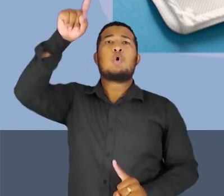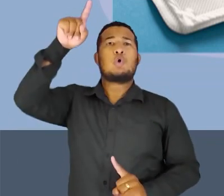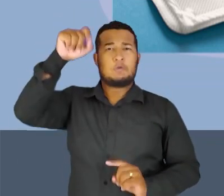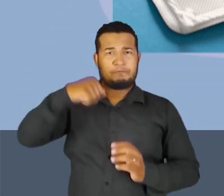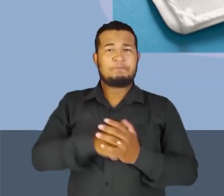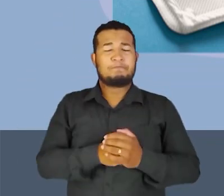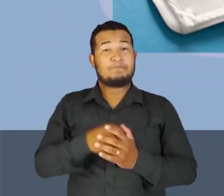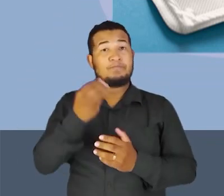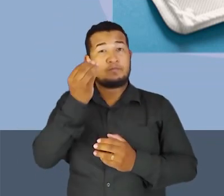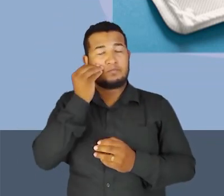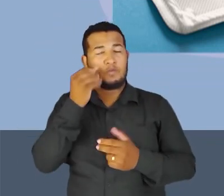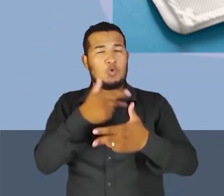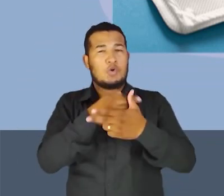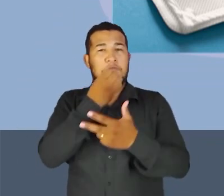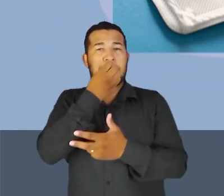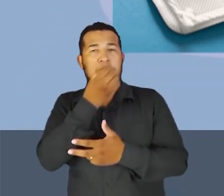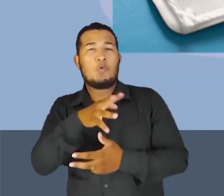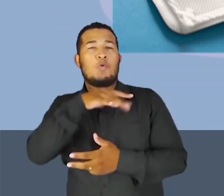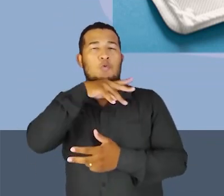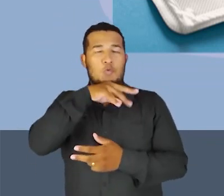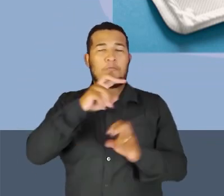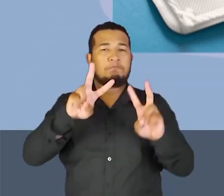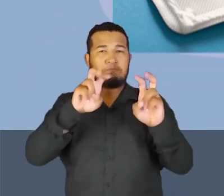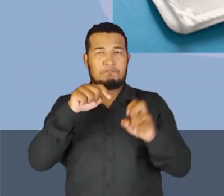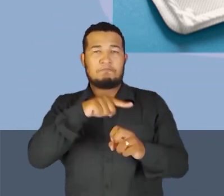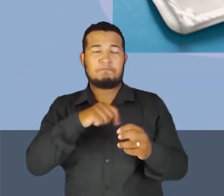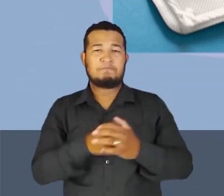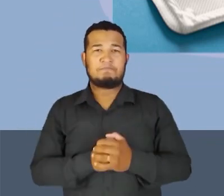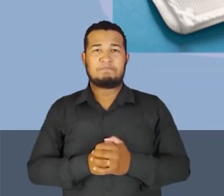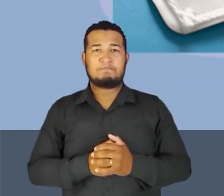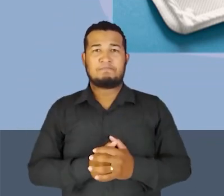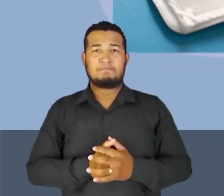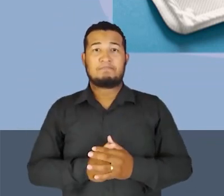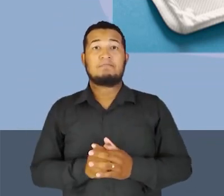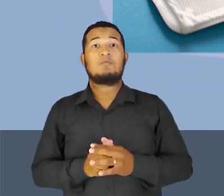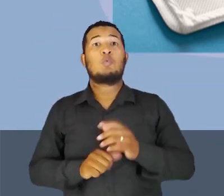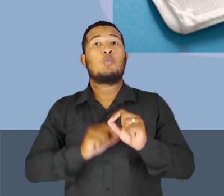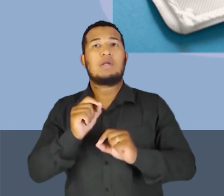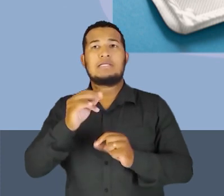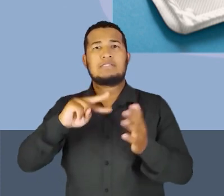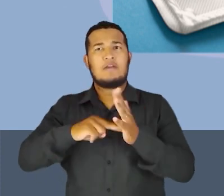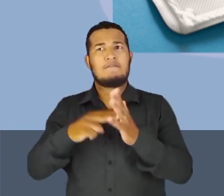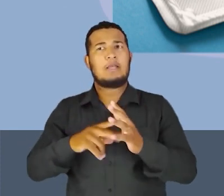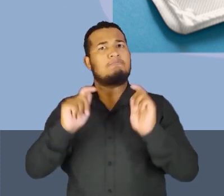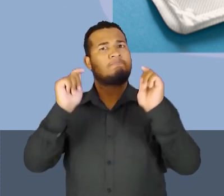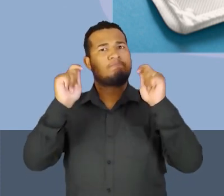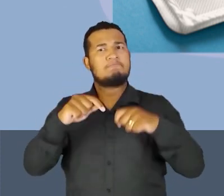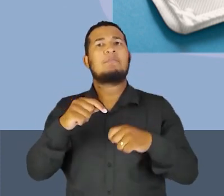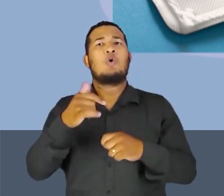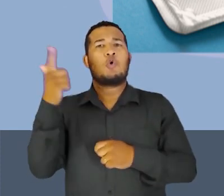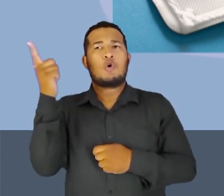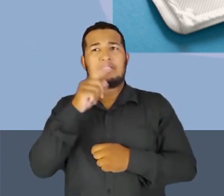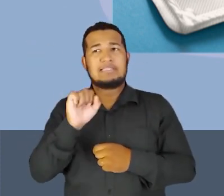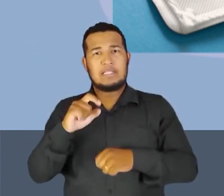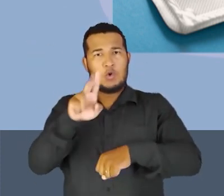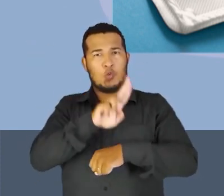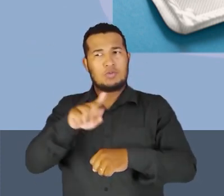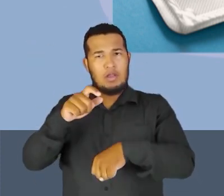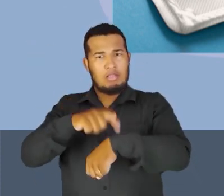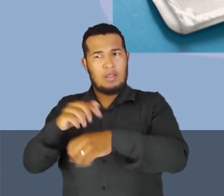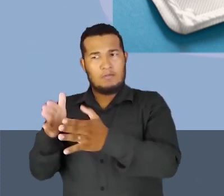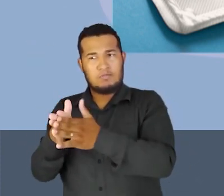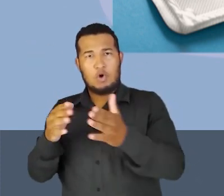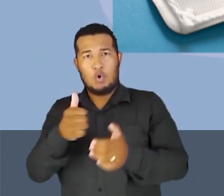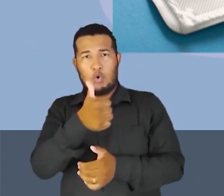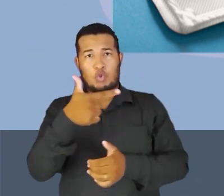algumas vantagens e desvantagens desse método, que é a pílula do dia seguinte, né? O maior índice de eficácia, quando utilizada dentro do prazo de